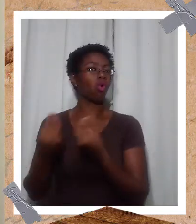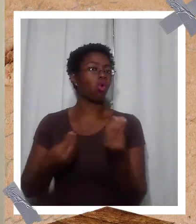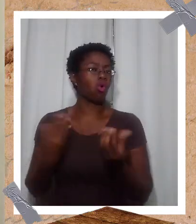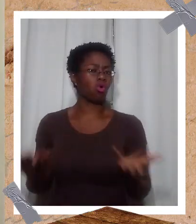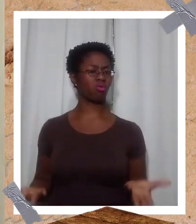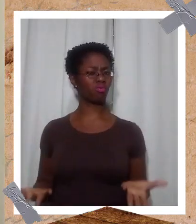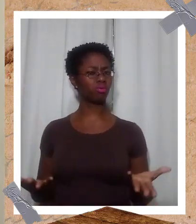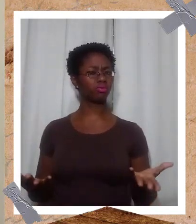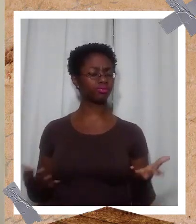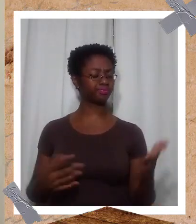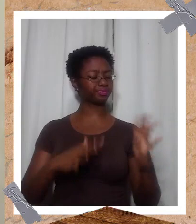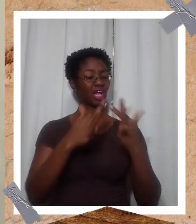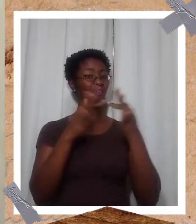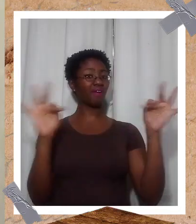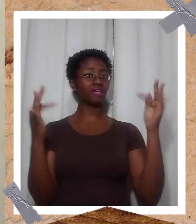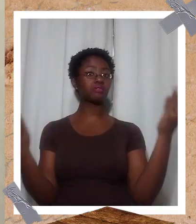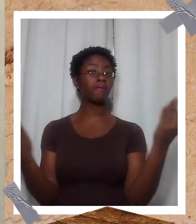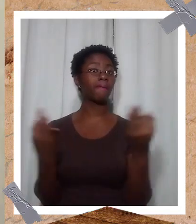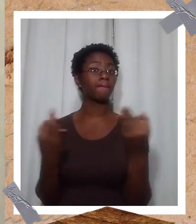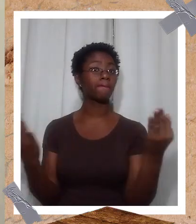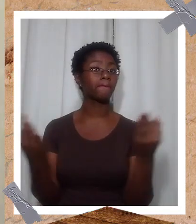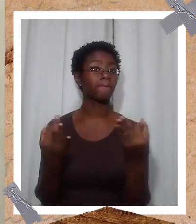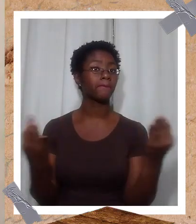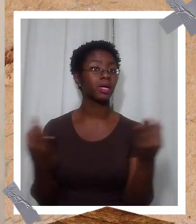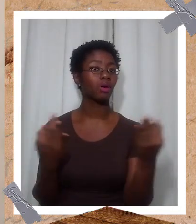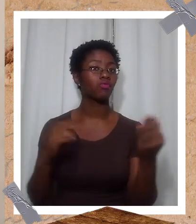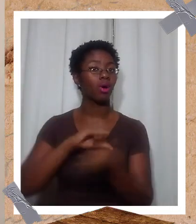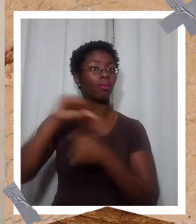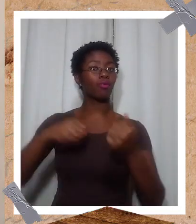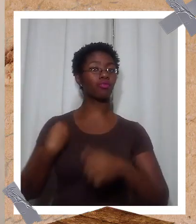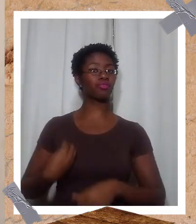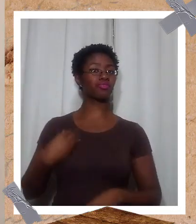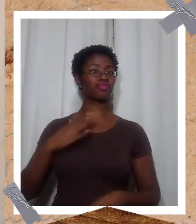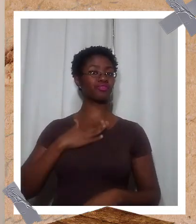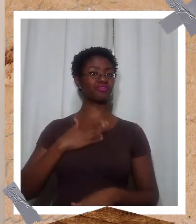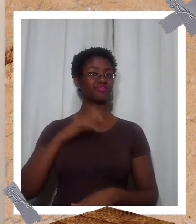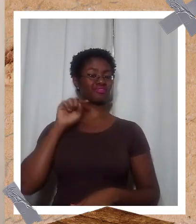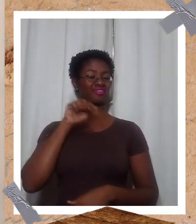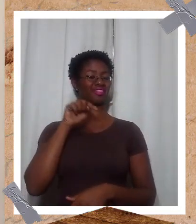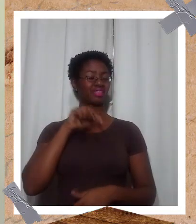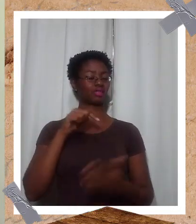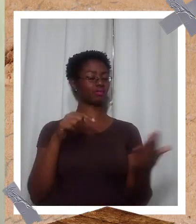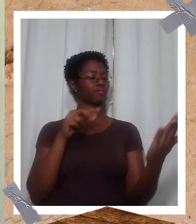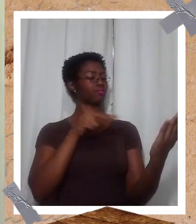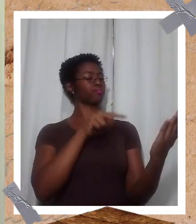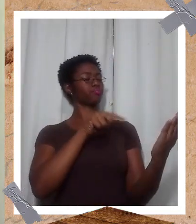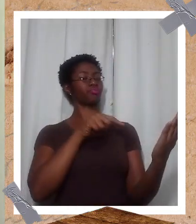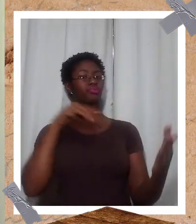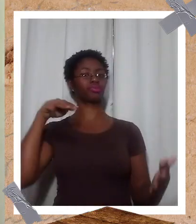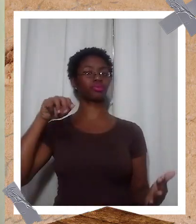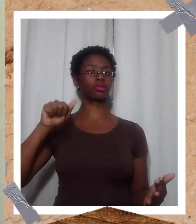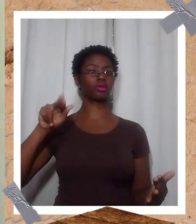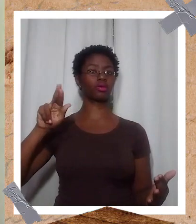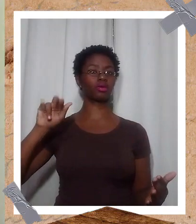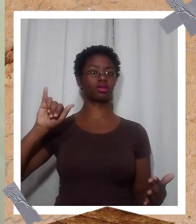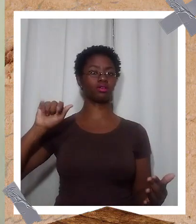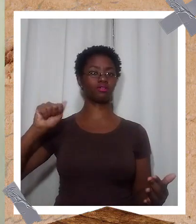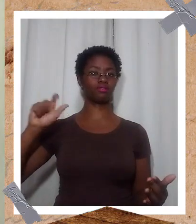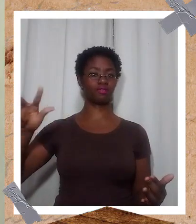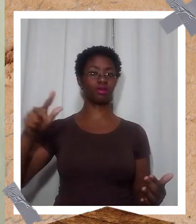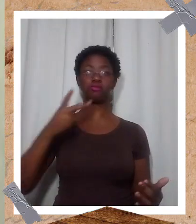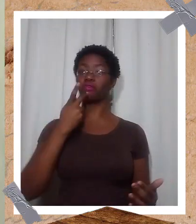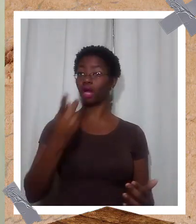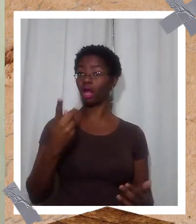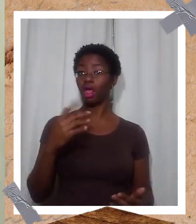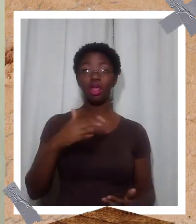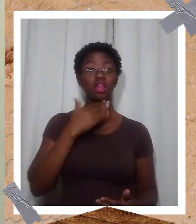E aí é uma frase perfeita. Mudou minha vida naquele exato momento. Maquiavel fala uma frase que não adianta você lutar contra o